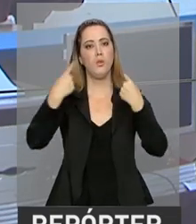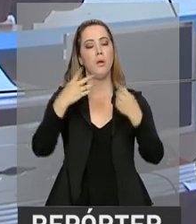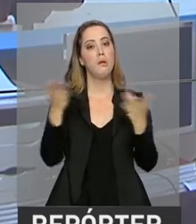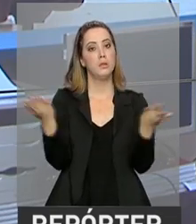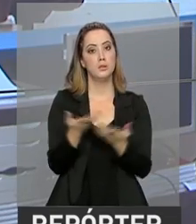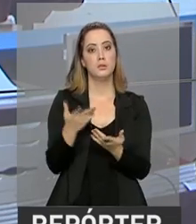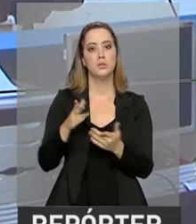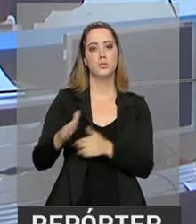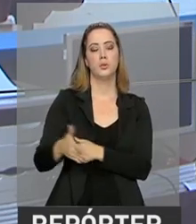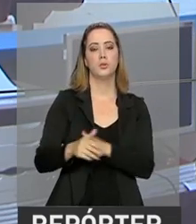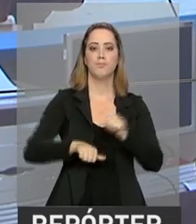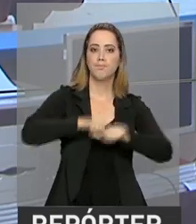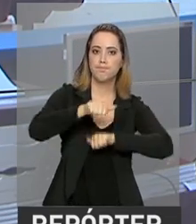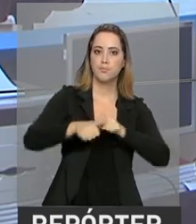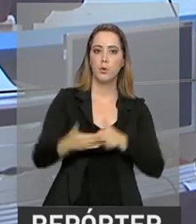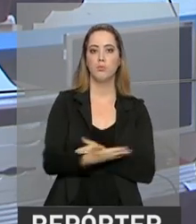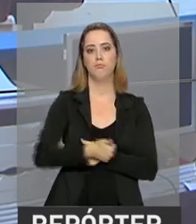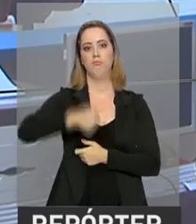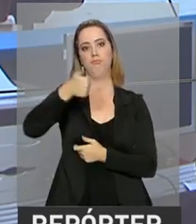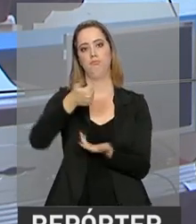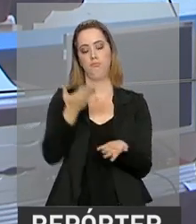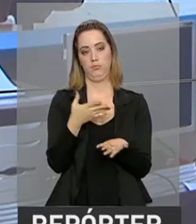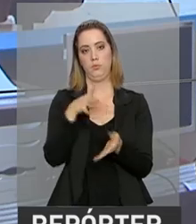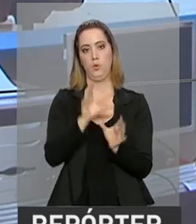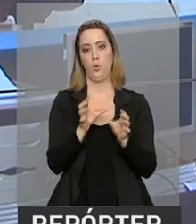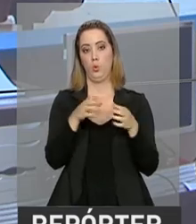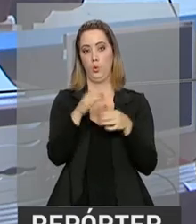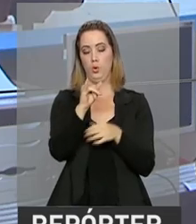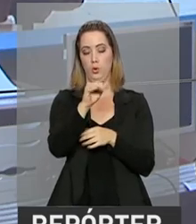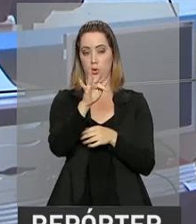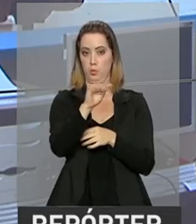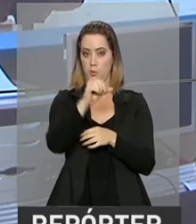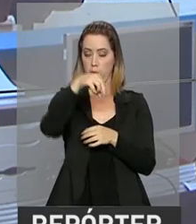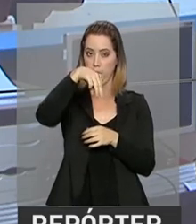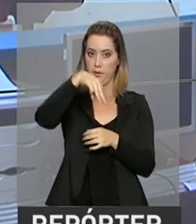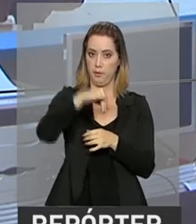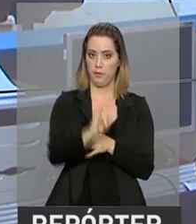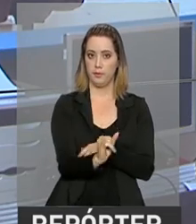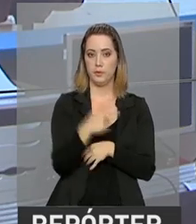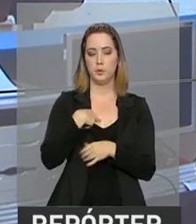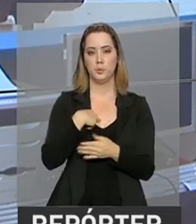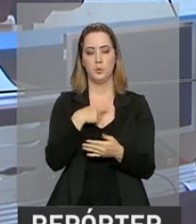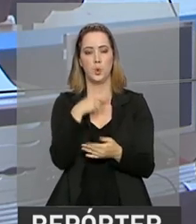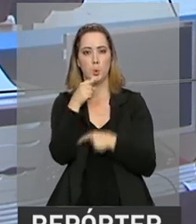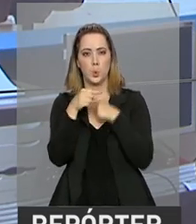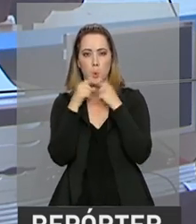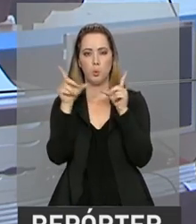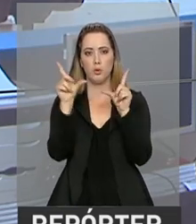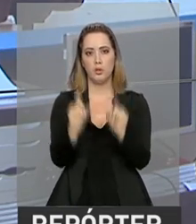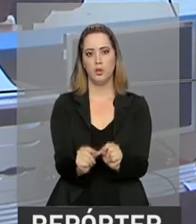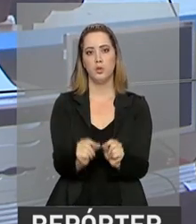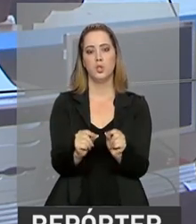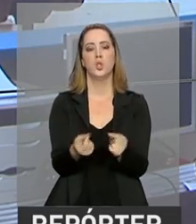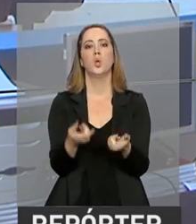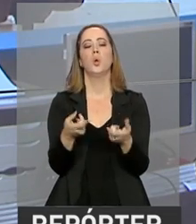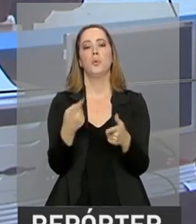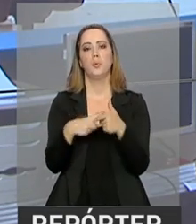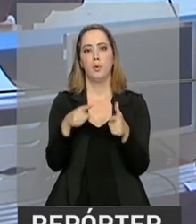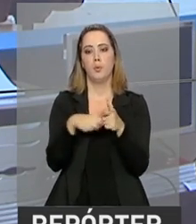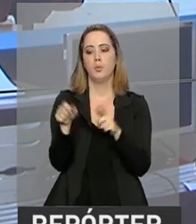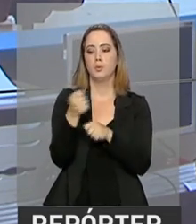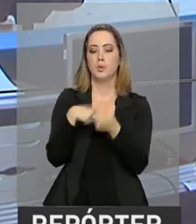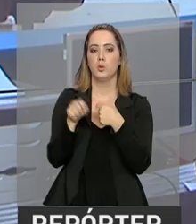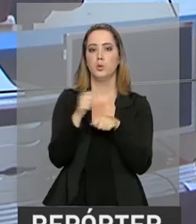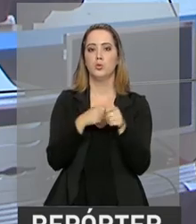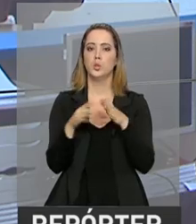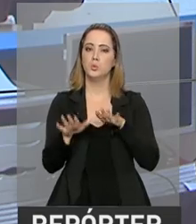melhoraram segundo o organismo internacional A incerteza política perdeu força e a recessão está mais moderada o FMI considerou